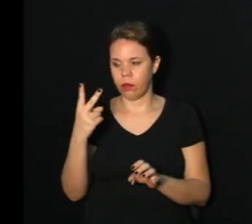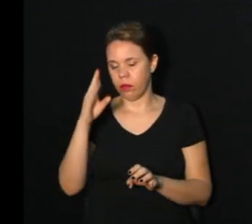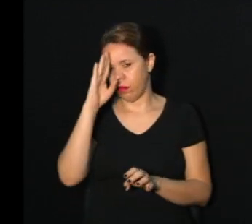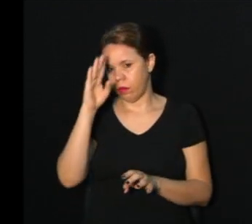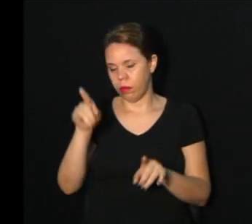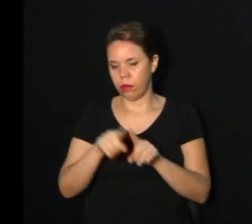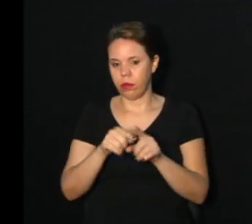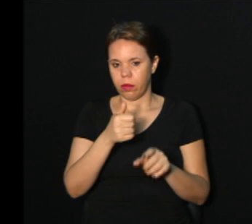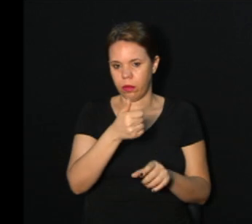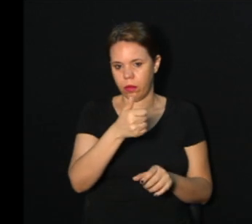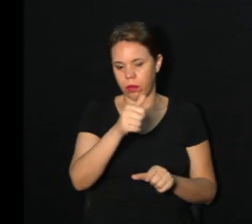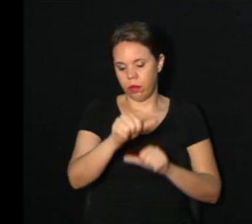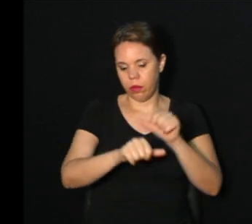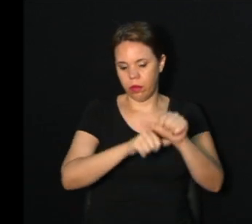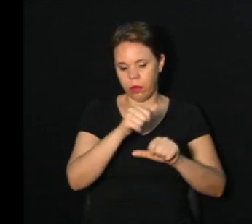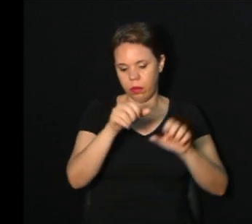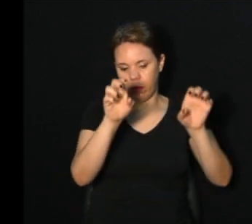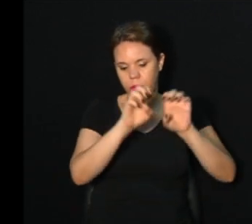alterar